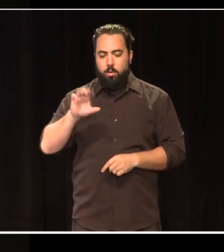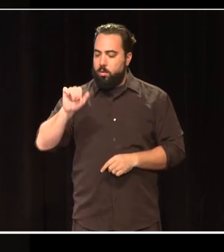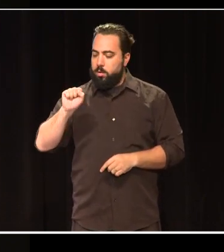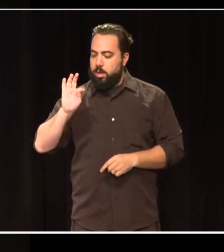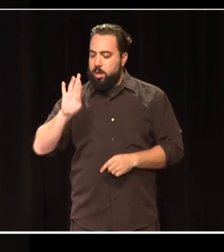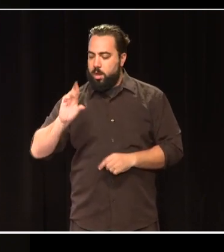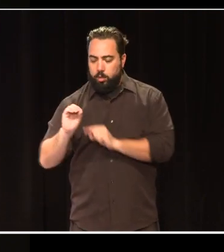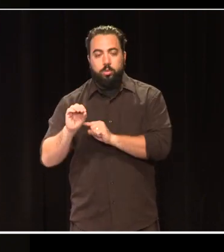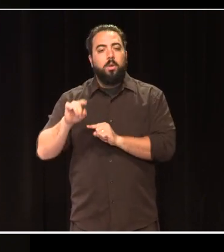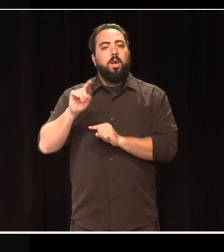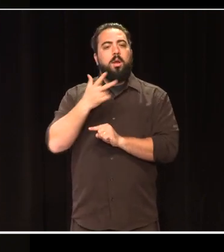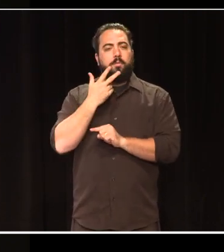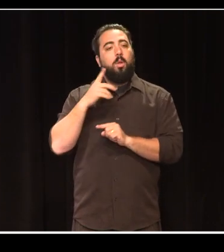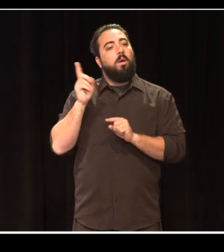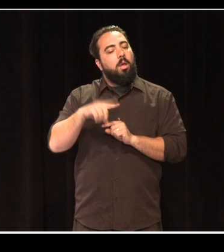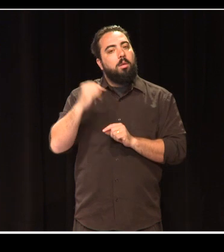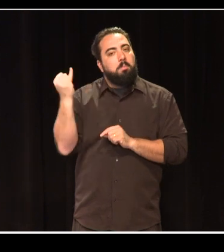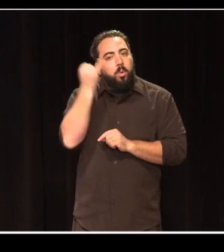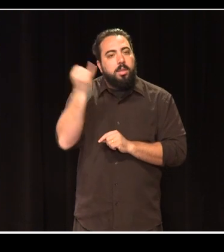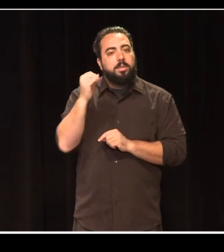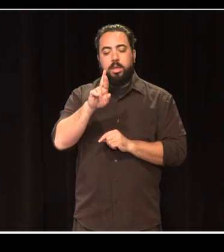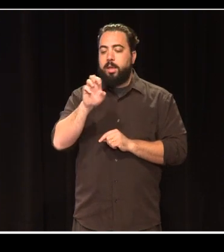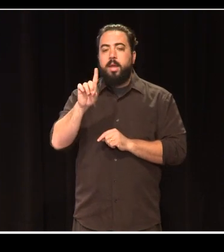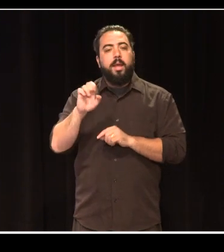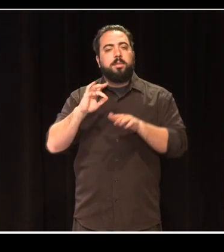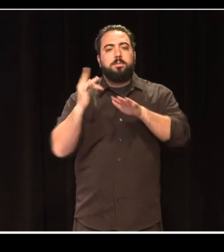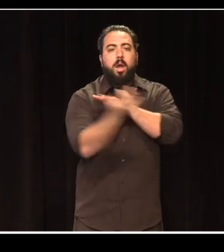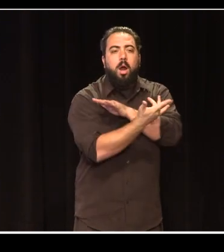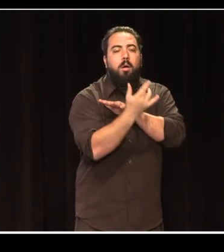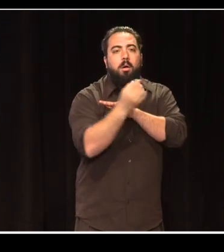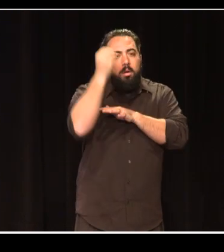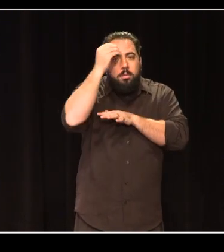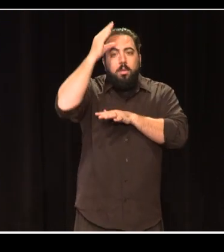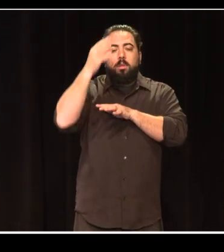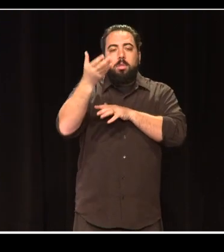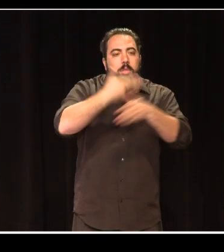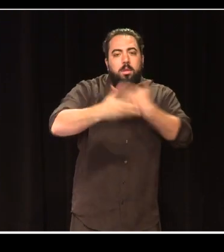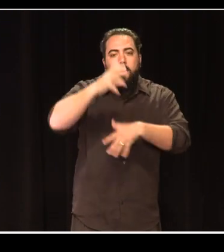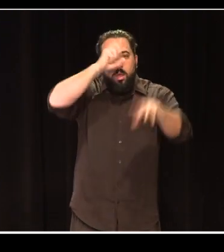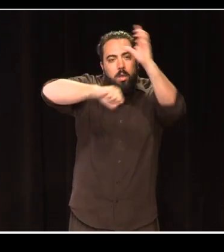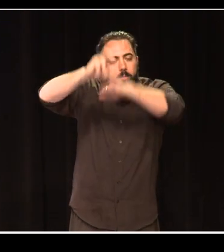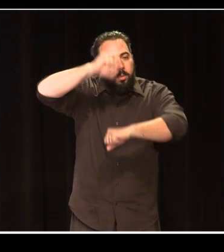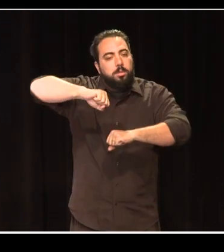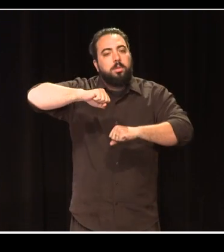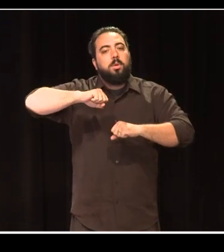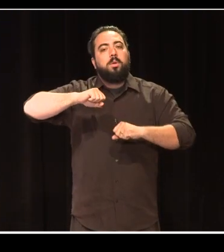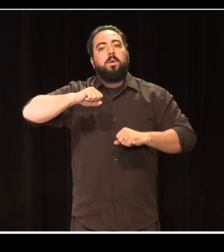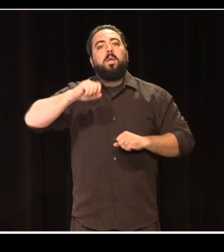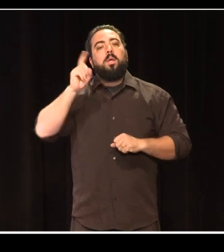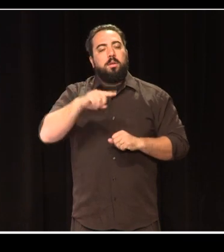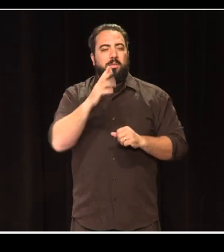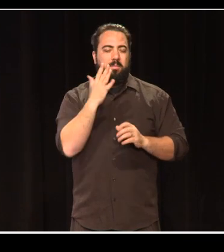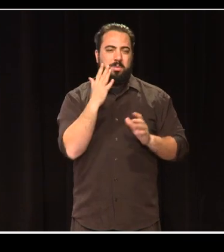dessa questão da rede de conhecimento, ele afirma, eu vi isso numa palestra dele, né, que 97%,